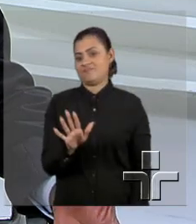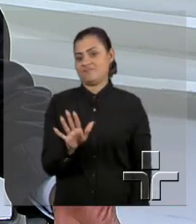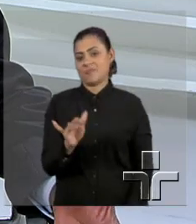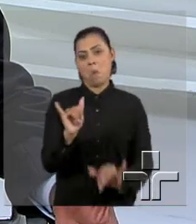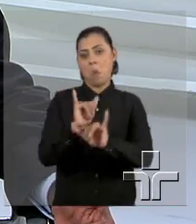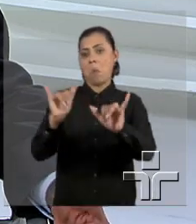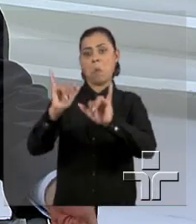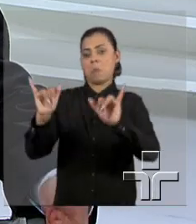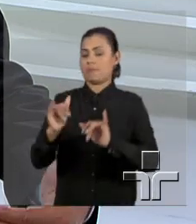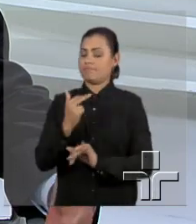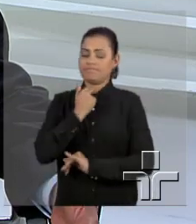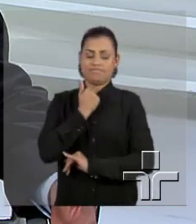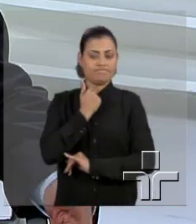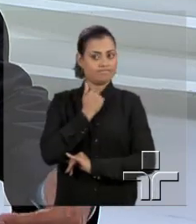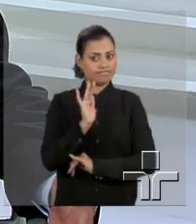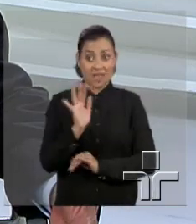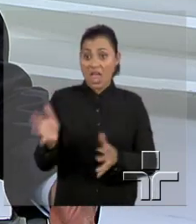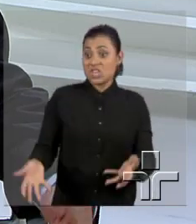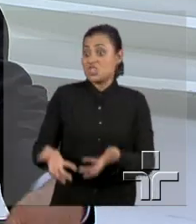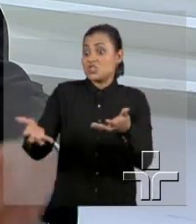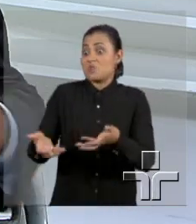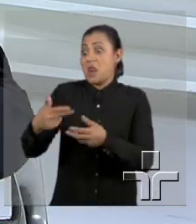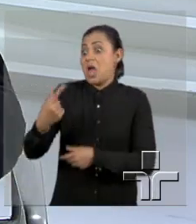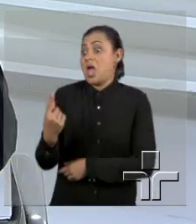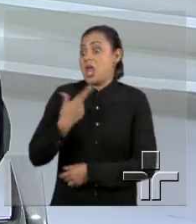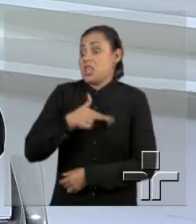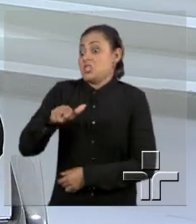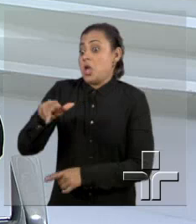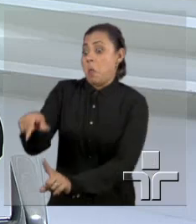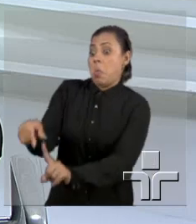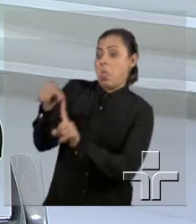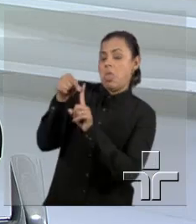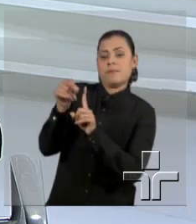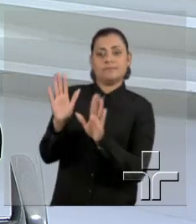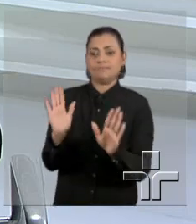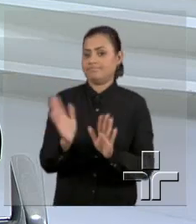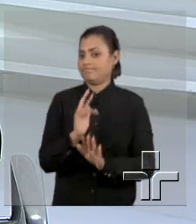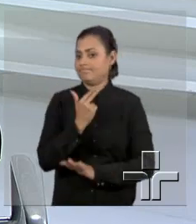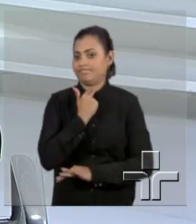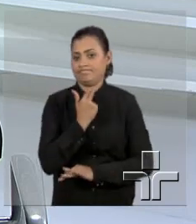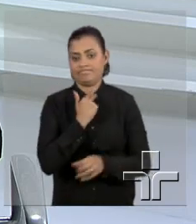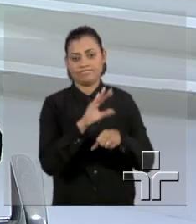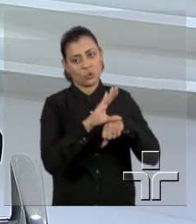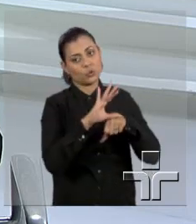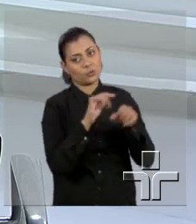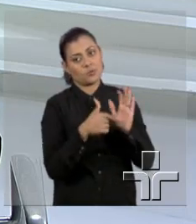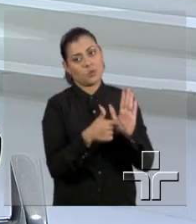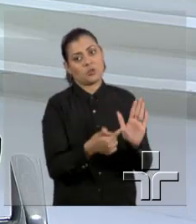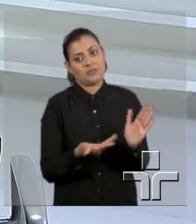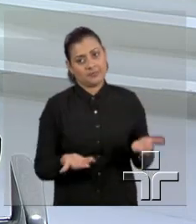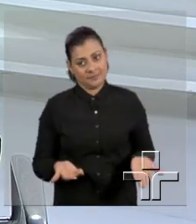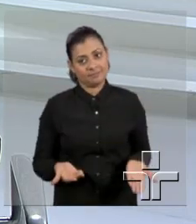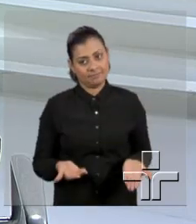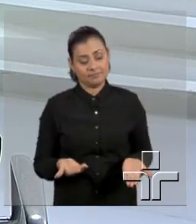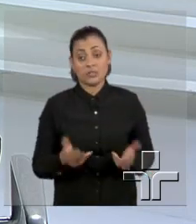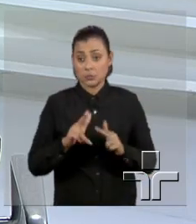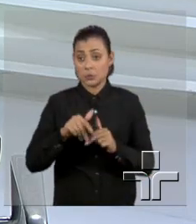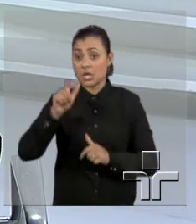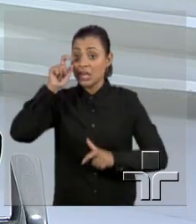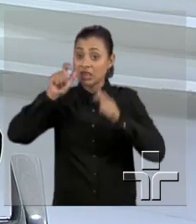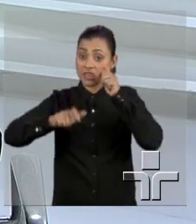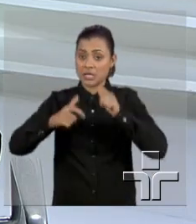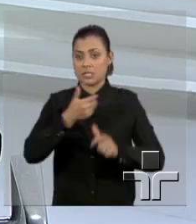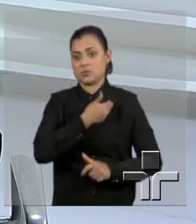seita, não é? Estimular, incentivar, ressalvada, diz a Constituição, a colaboração de interesse